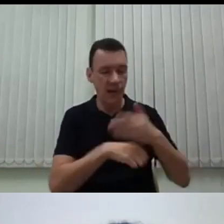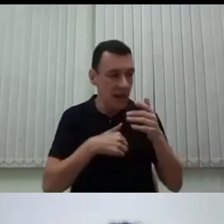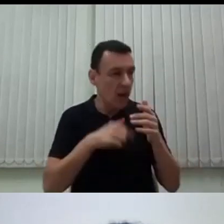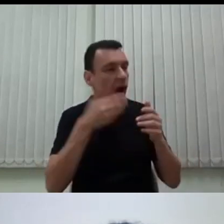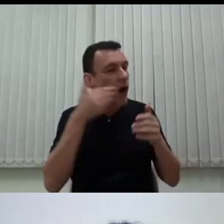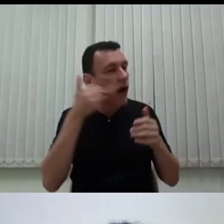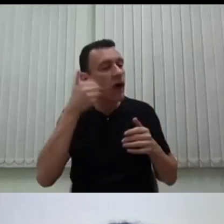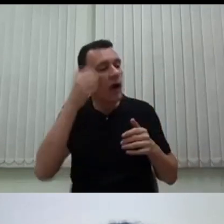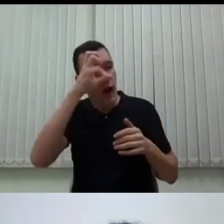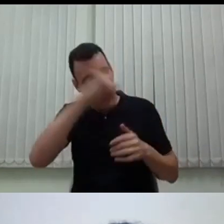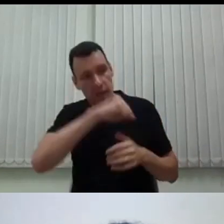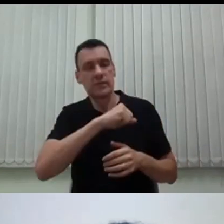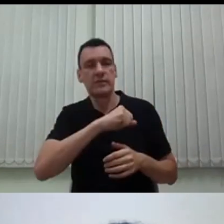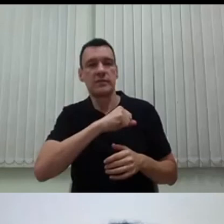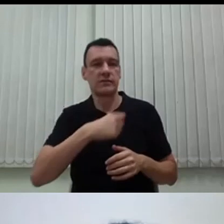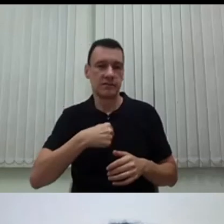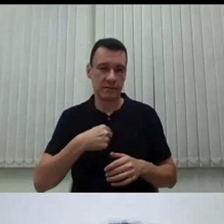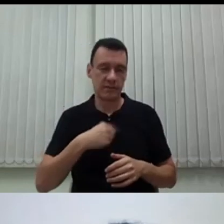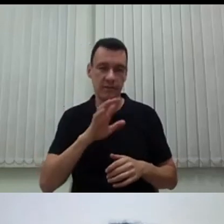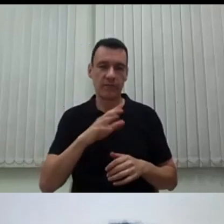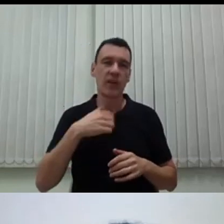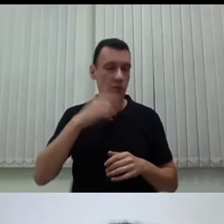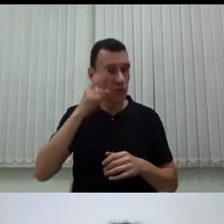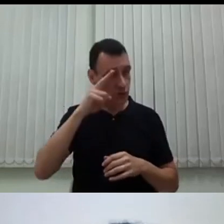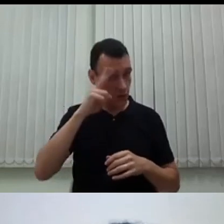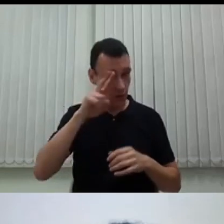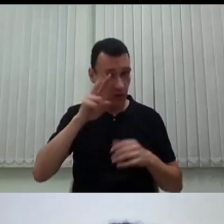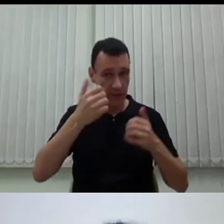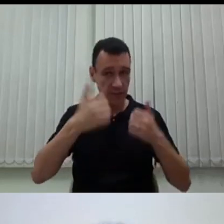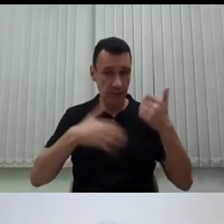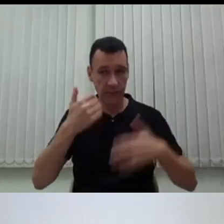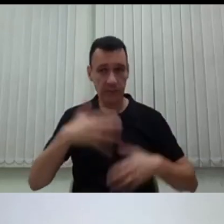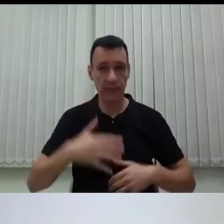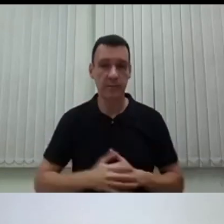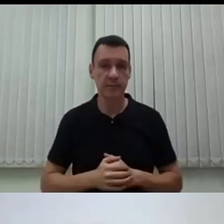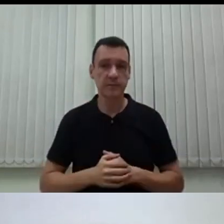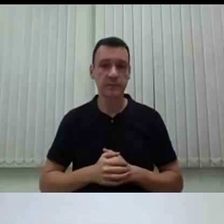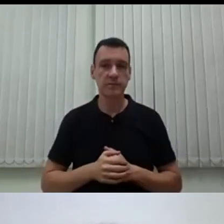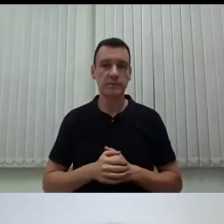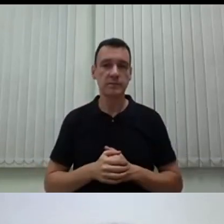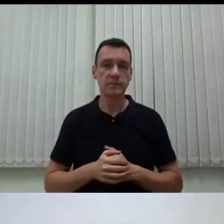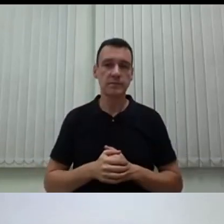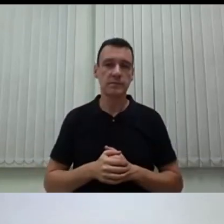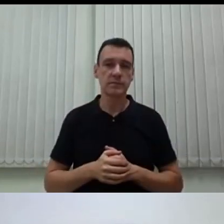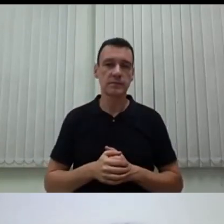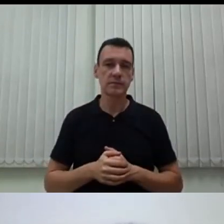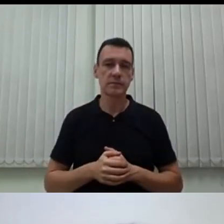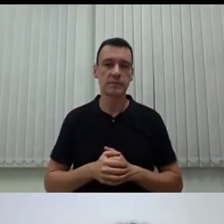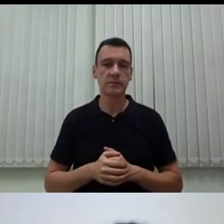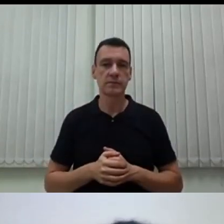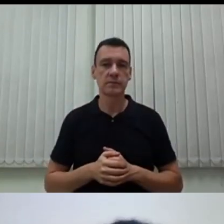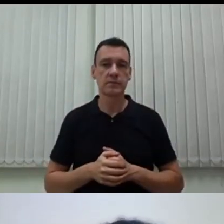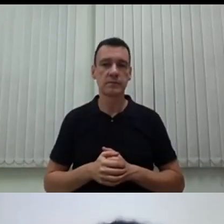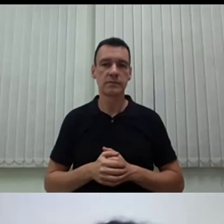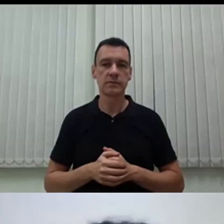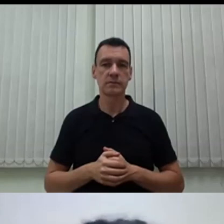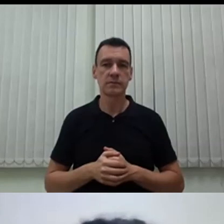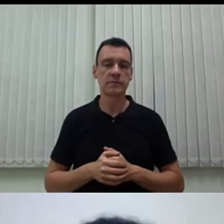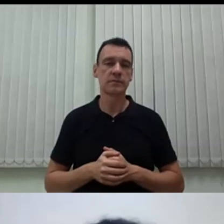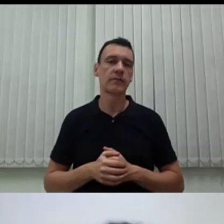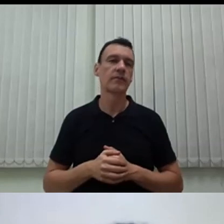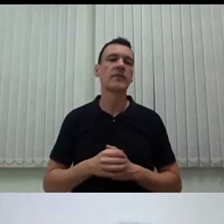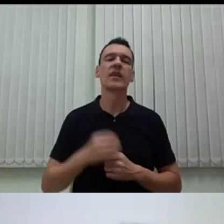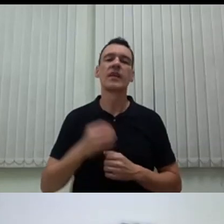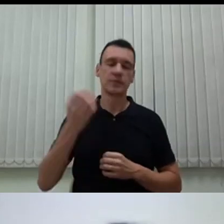Até então, né, acho que a questão do racismo, a questão era algo muito presente na biblioteca, nos nossos cafés